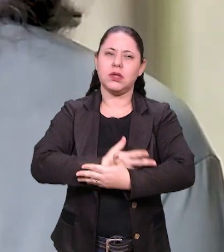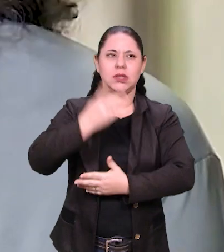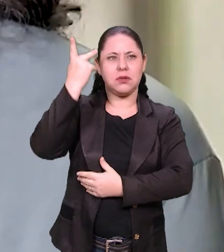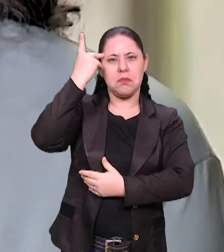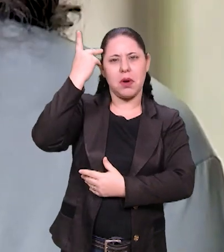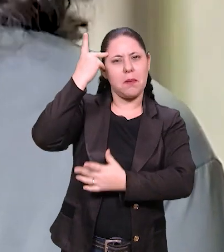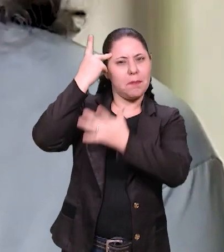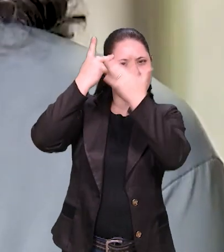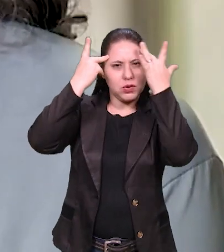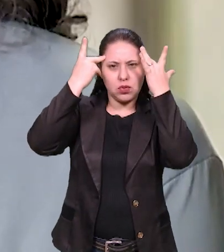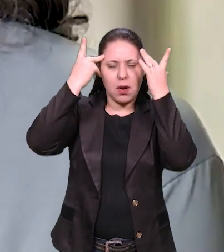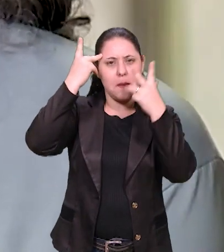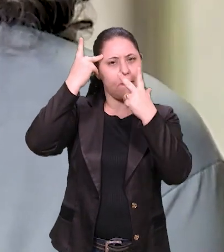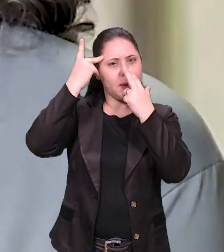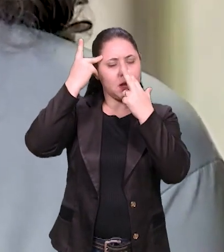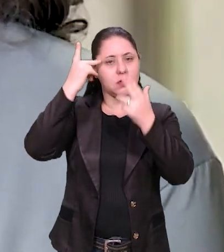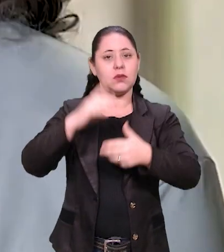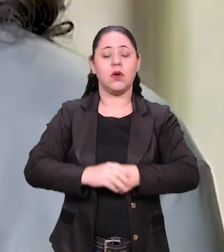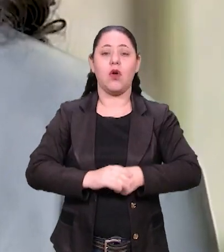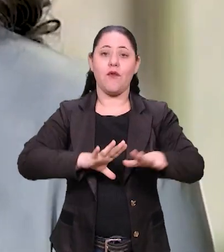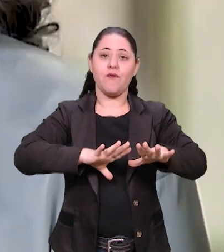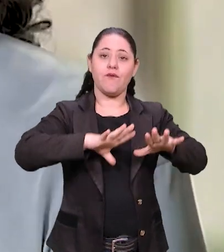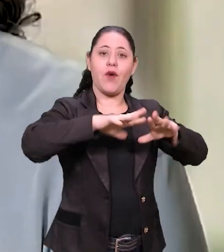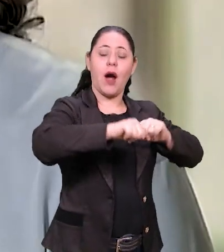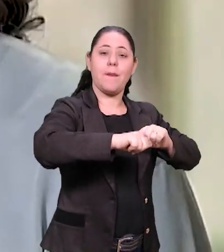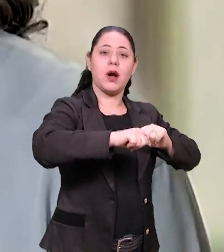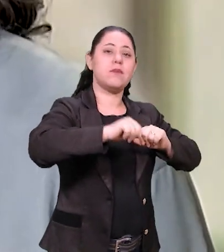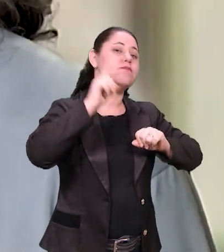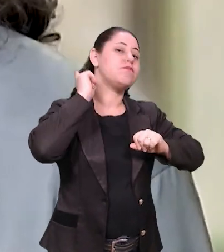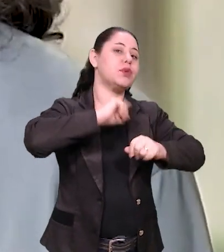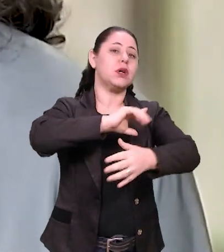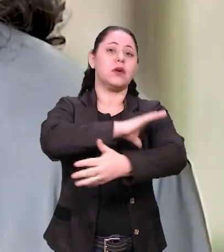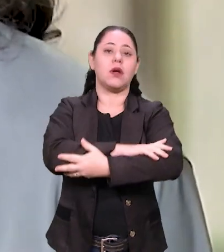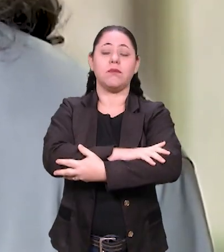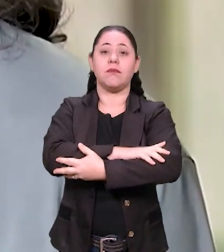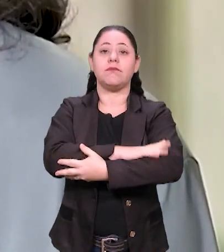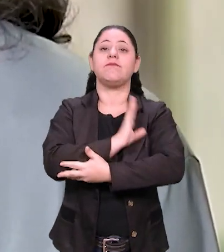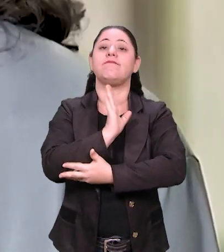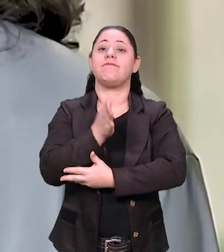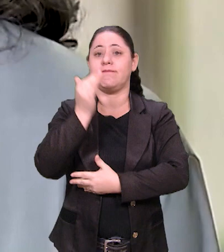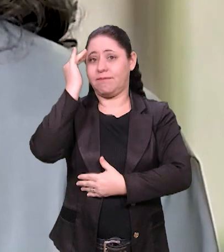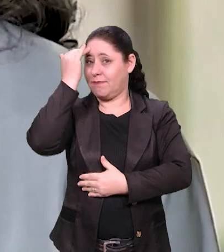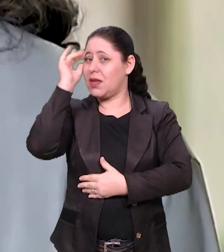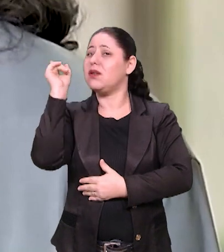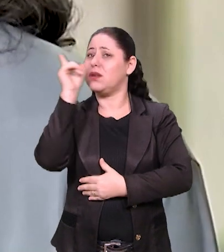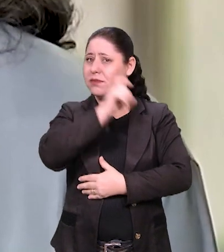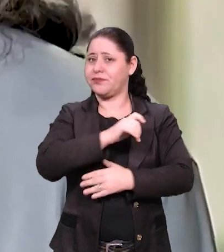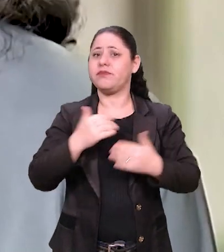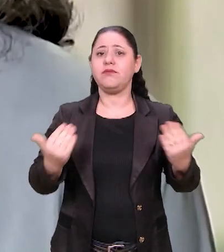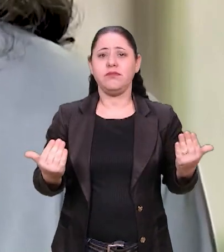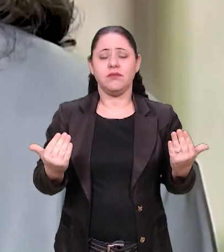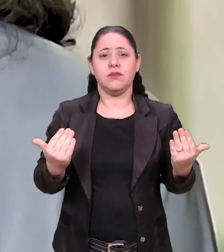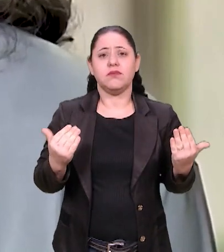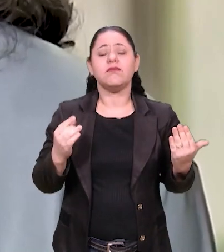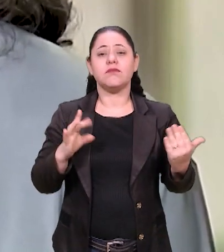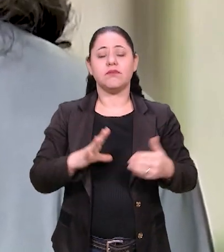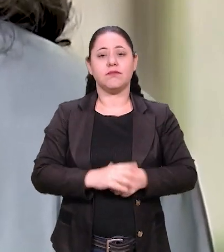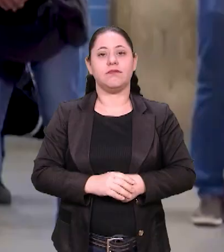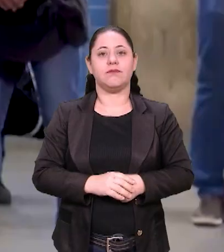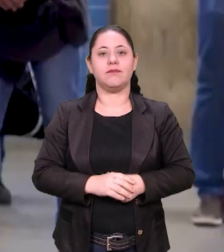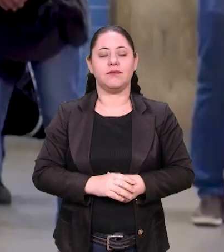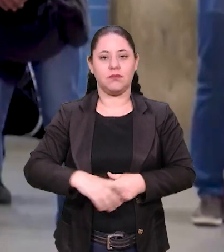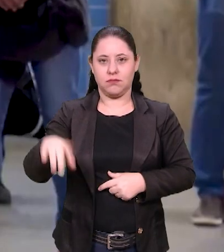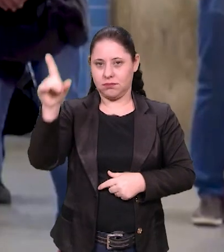de São Paulo, do pessoal de São Paulo, o álbum de formatura de Minas Gerais, entendeu? Então, é difícil. E antigo, né? São